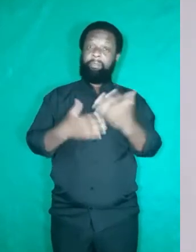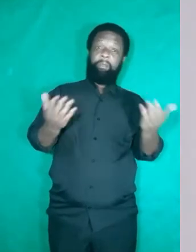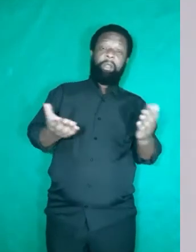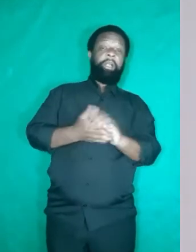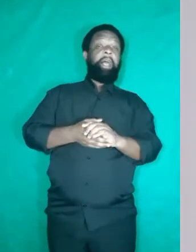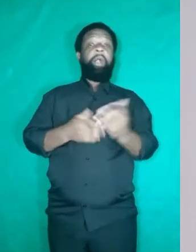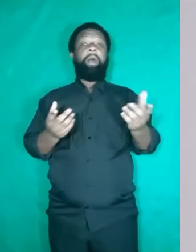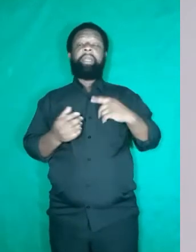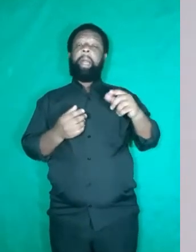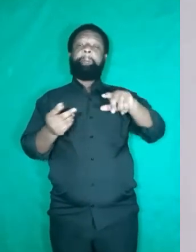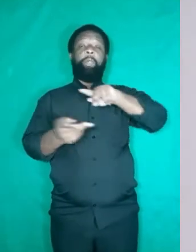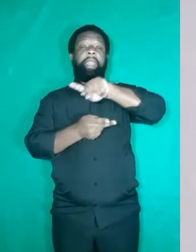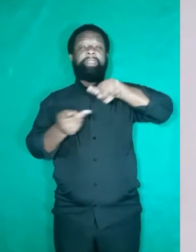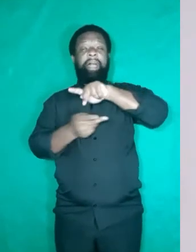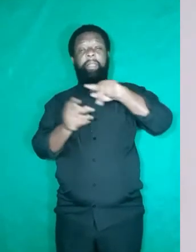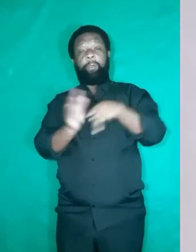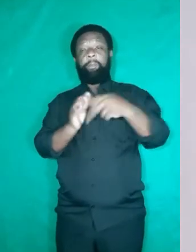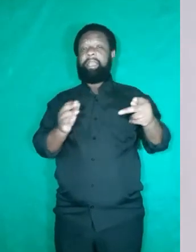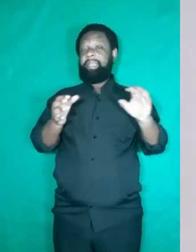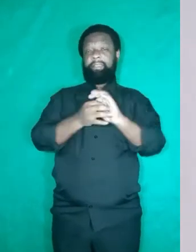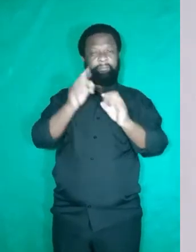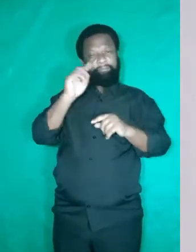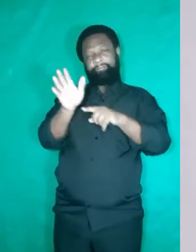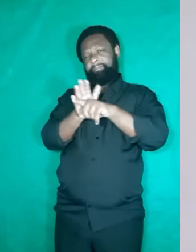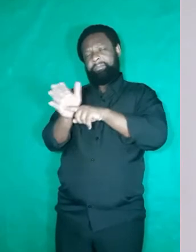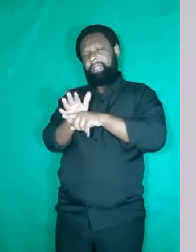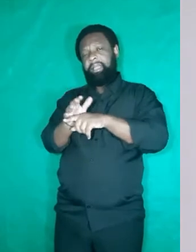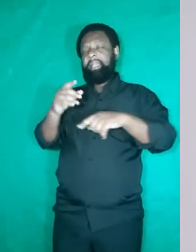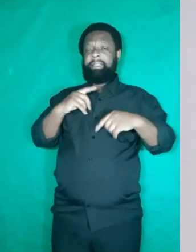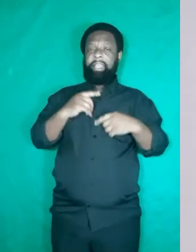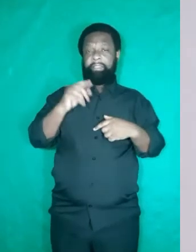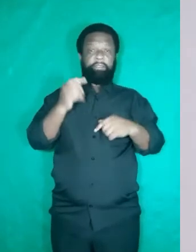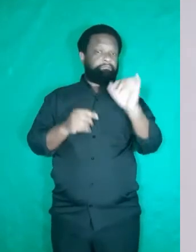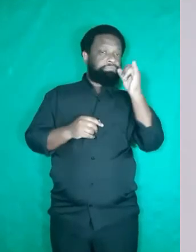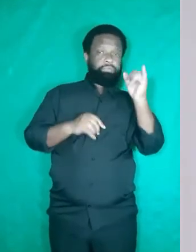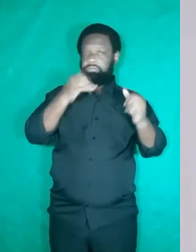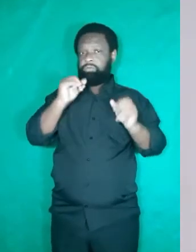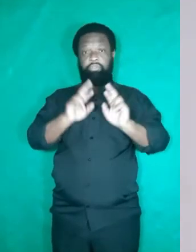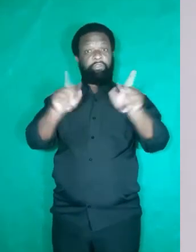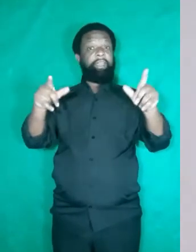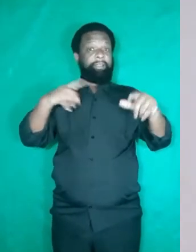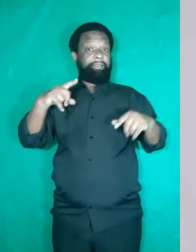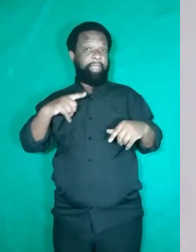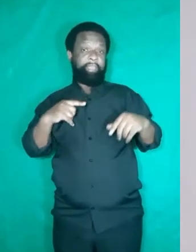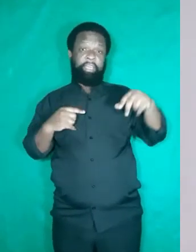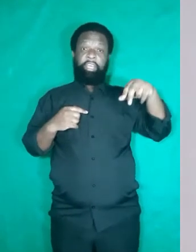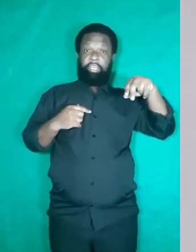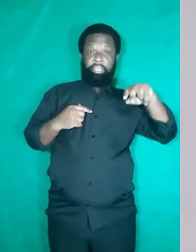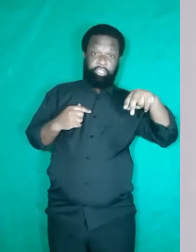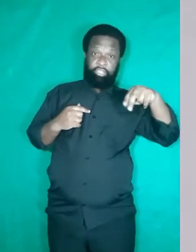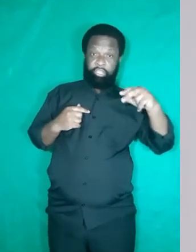vamos analisar. Como existe diferença de eletronegatividade entre nitrogênio e hidrogênio, essas ligações são